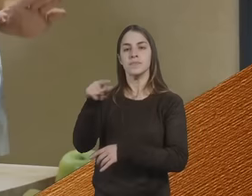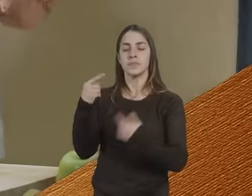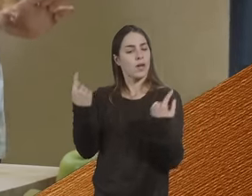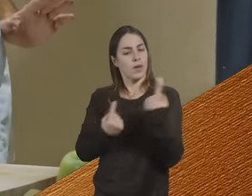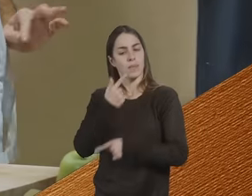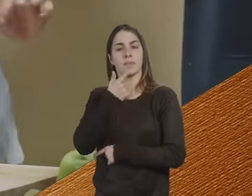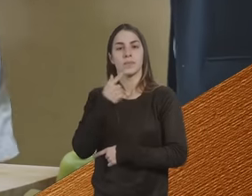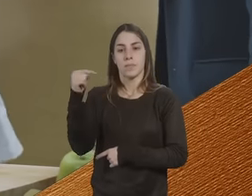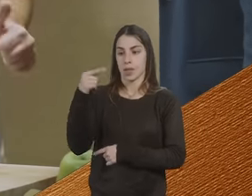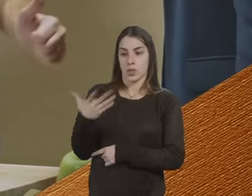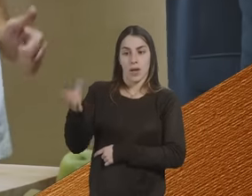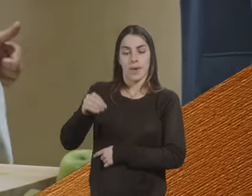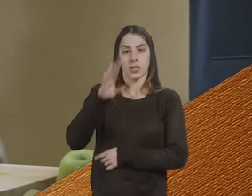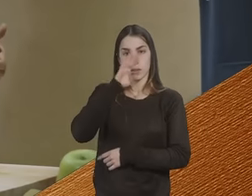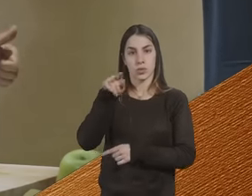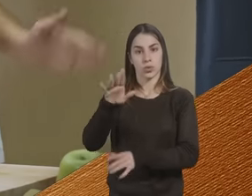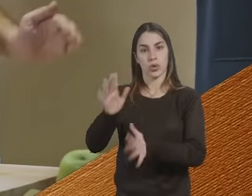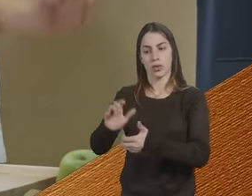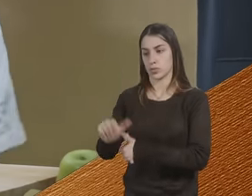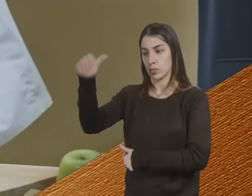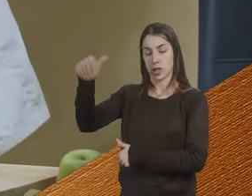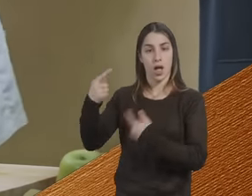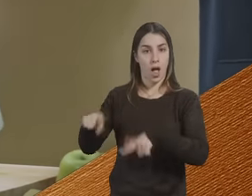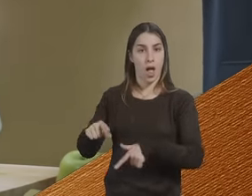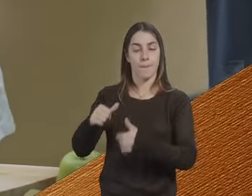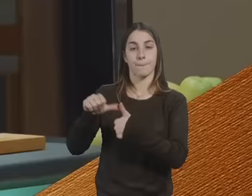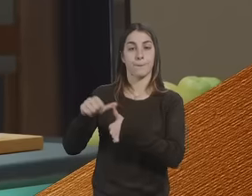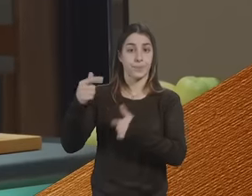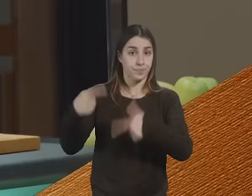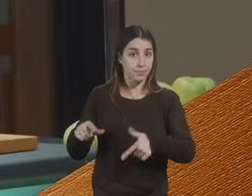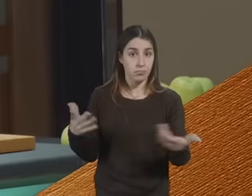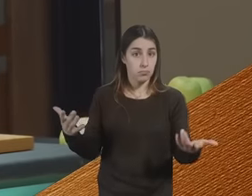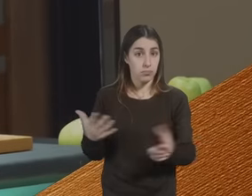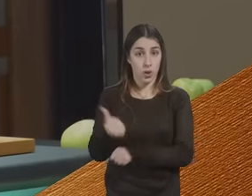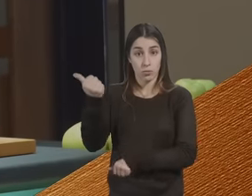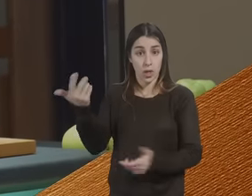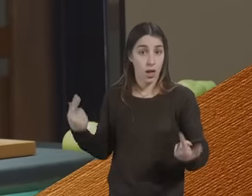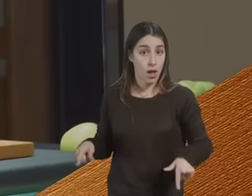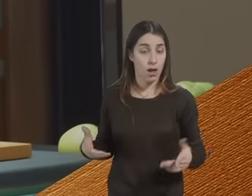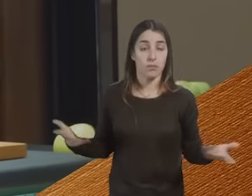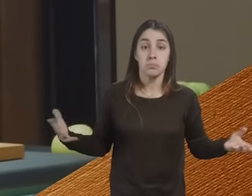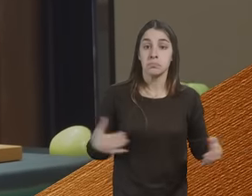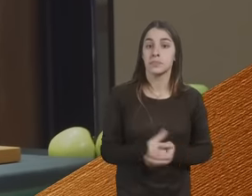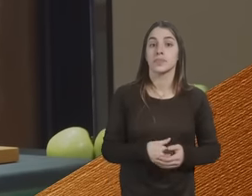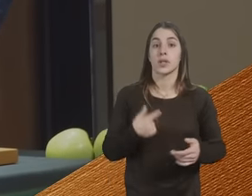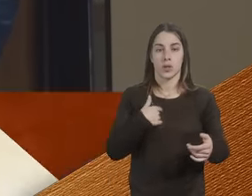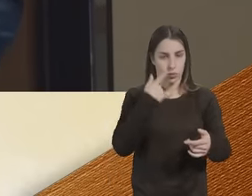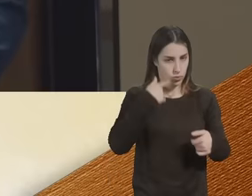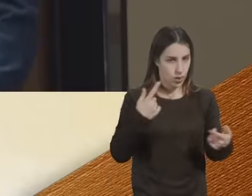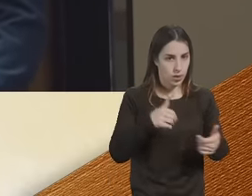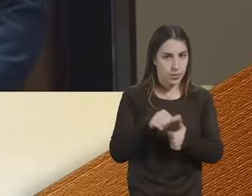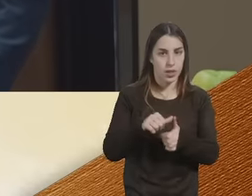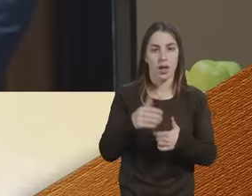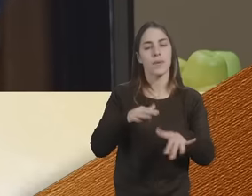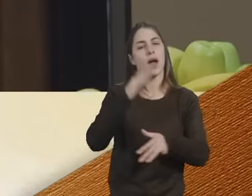vida menos é mais. Então tu já tens espumante, já tens batatas. Pá, yin-yang, pá. Ok. Caramba, pá, até te vou pôr aqui as batatas. Mas achas que vai ser